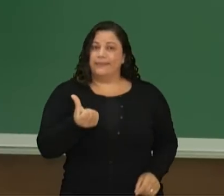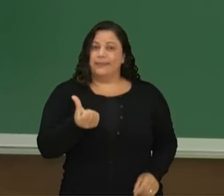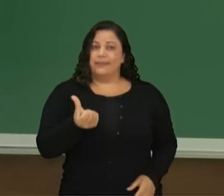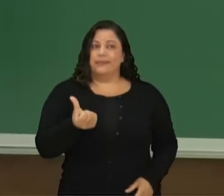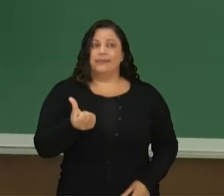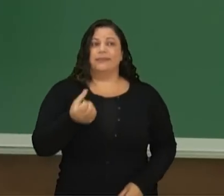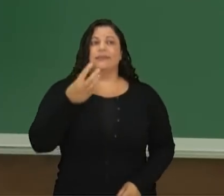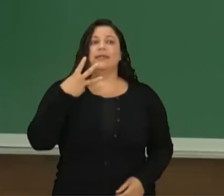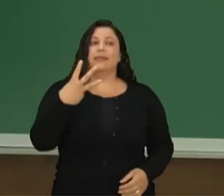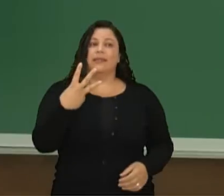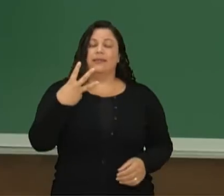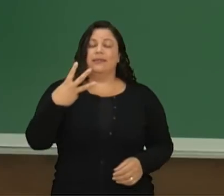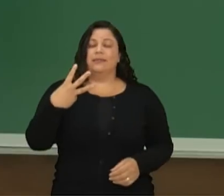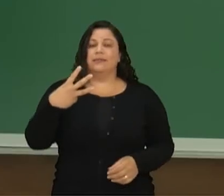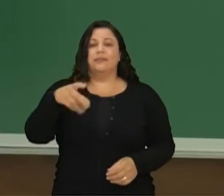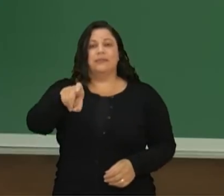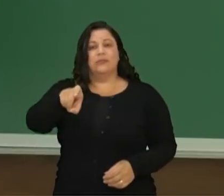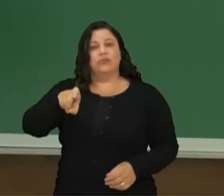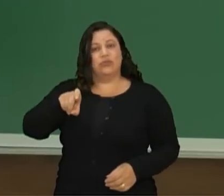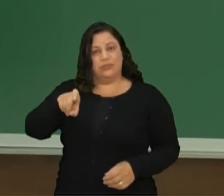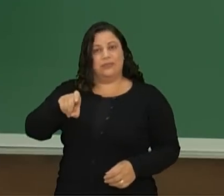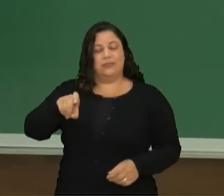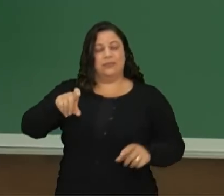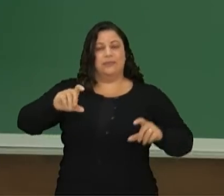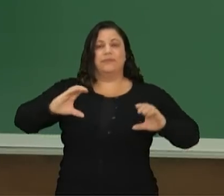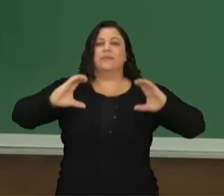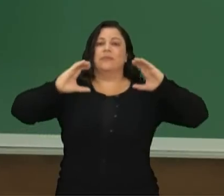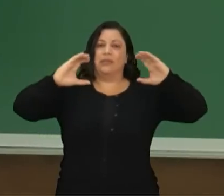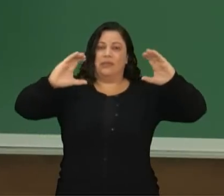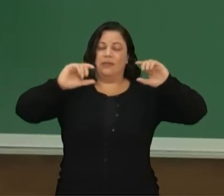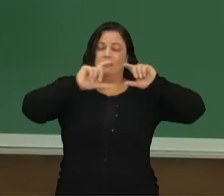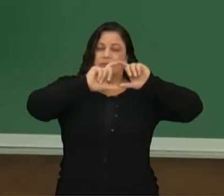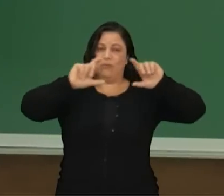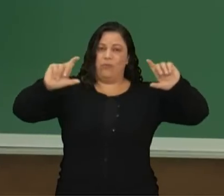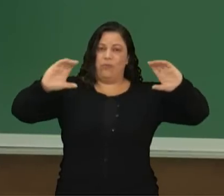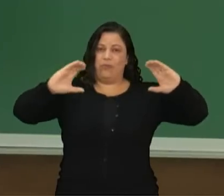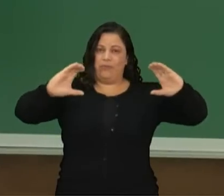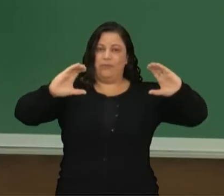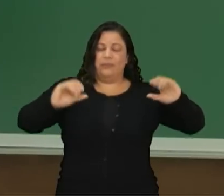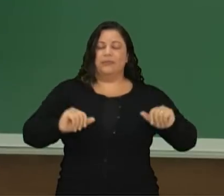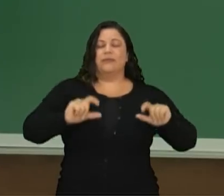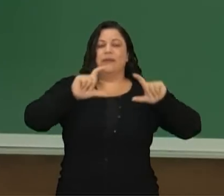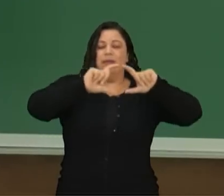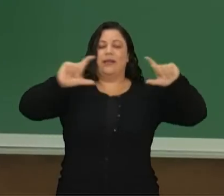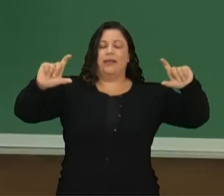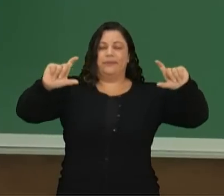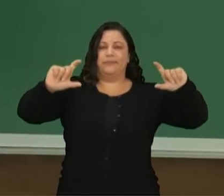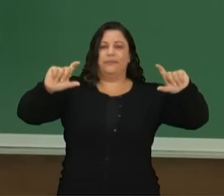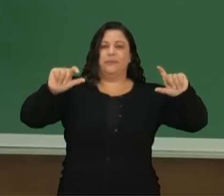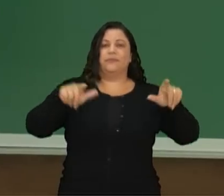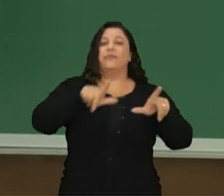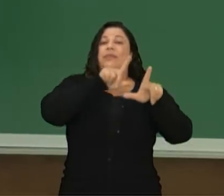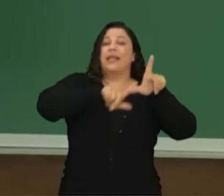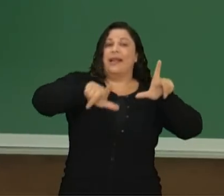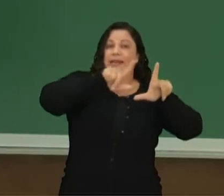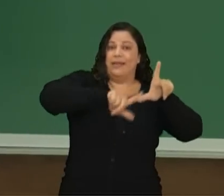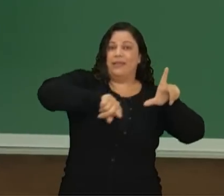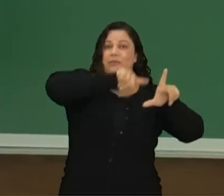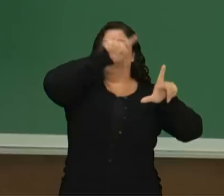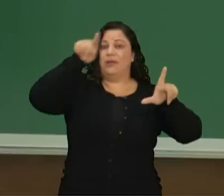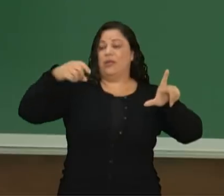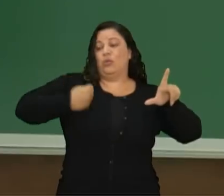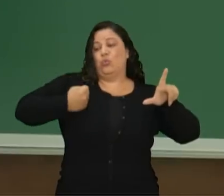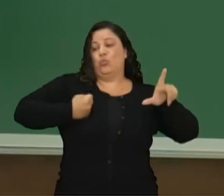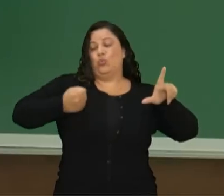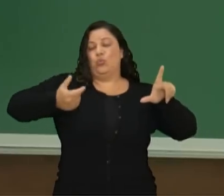3x. Também resultou numa equaçãozinha do primeiro grau, não é mesmo? Letra para um lado, número para o outro. Então,